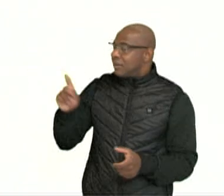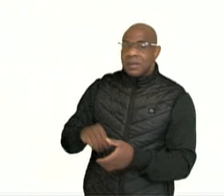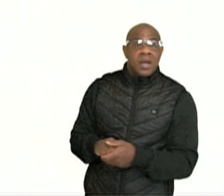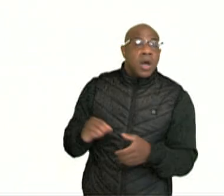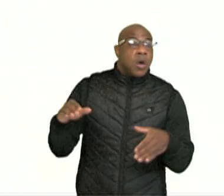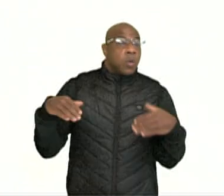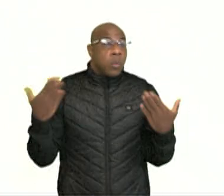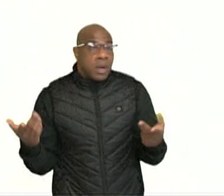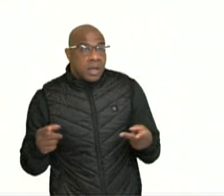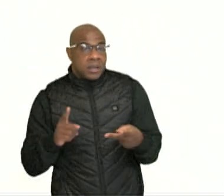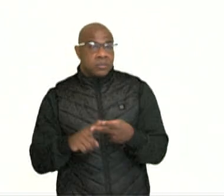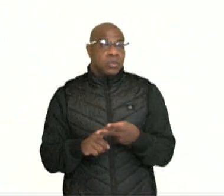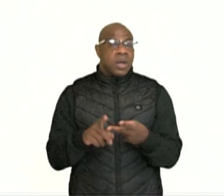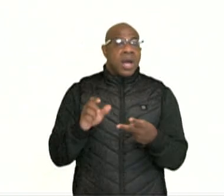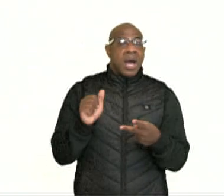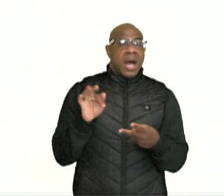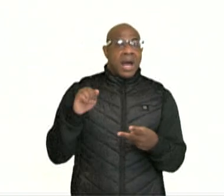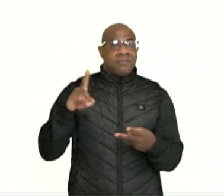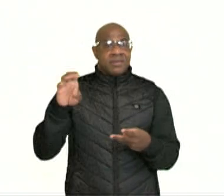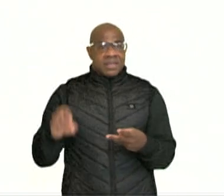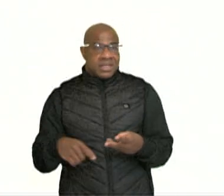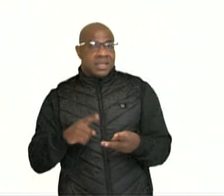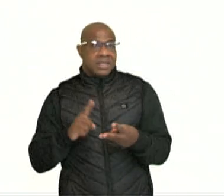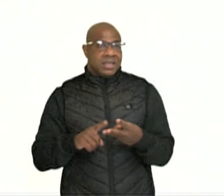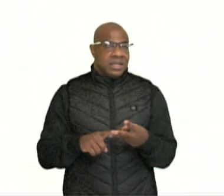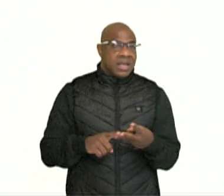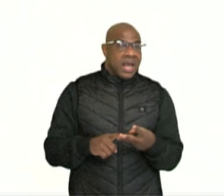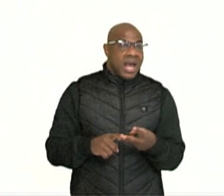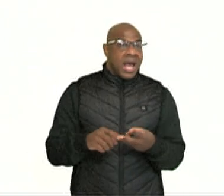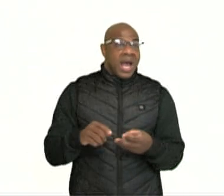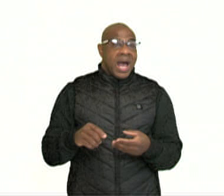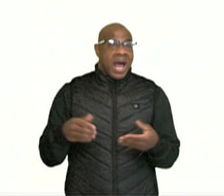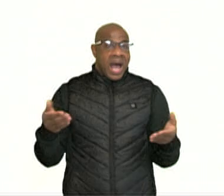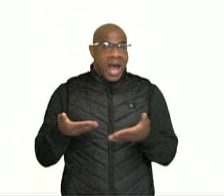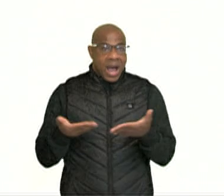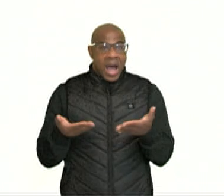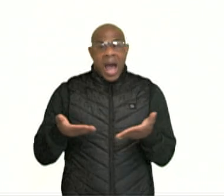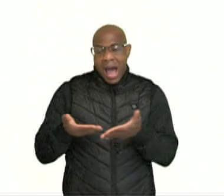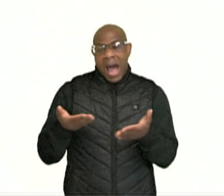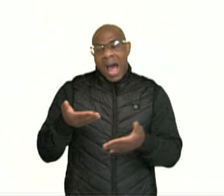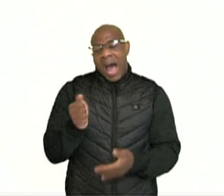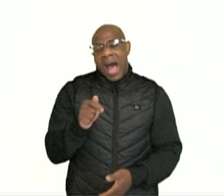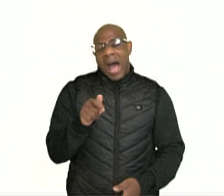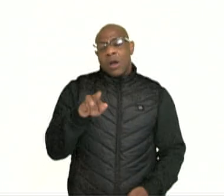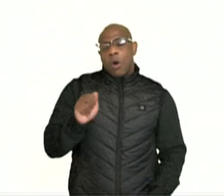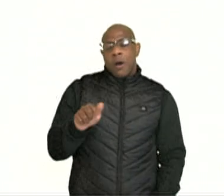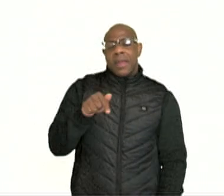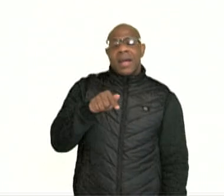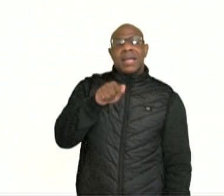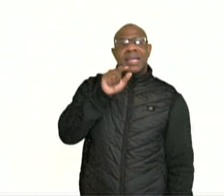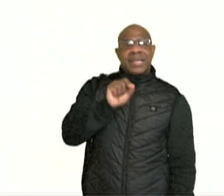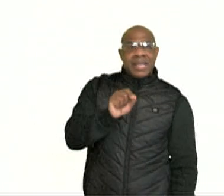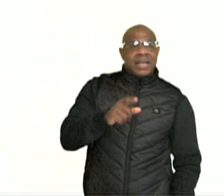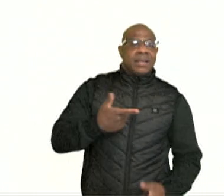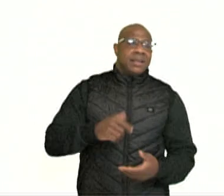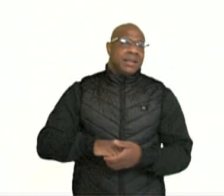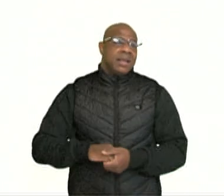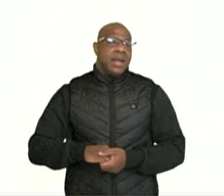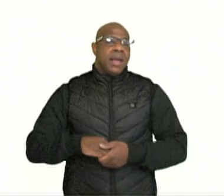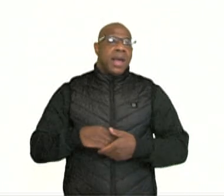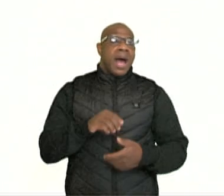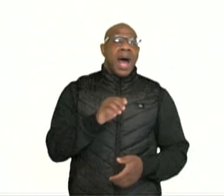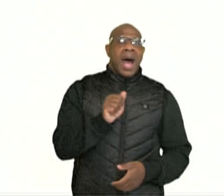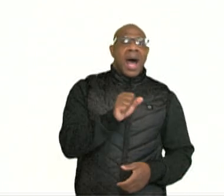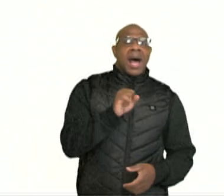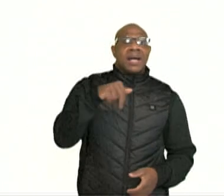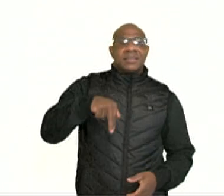sempre que, assim que, agora que. Percebam que são expressões que indicam tempo e elas vão introduzir